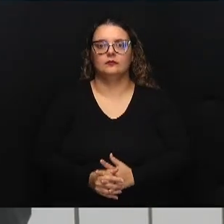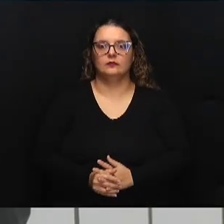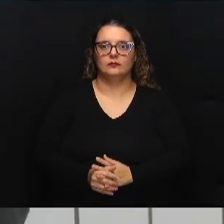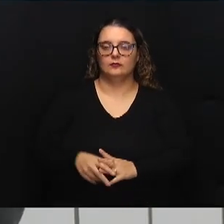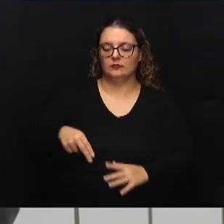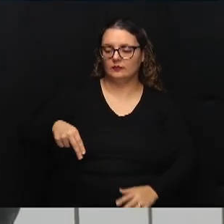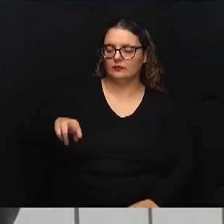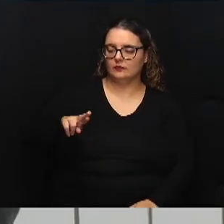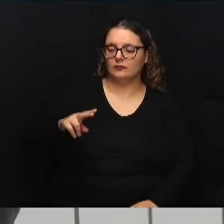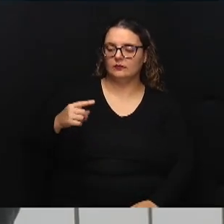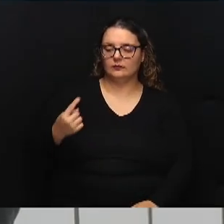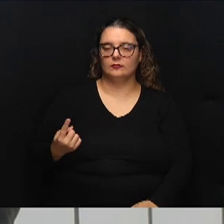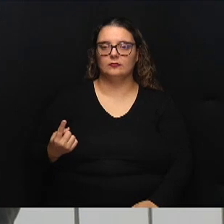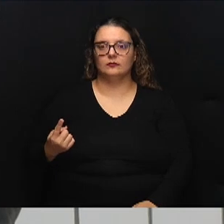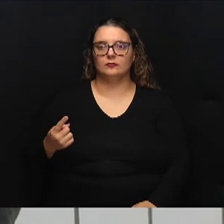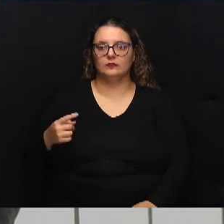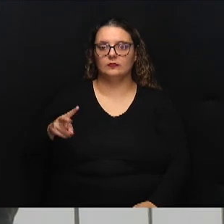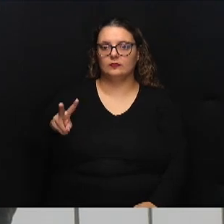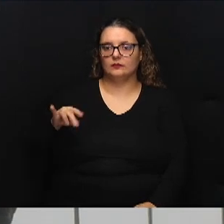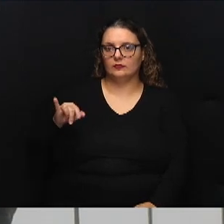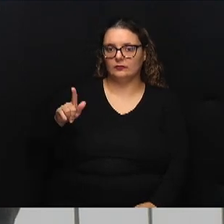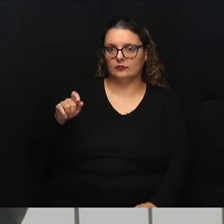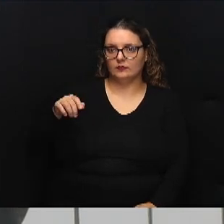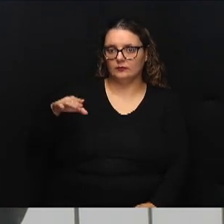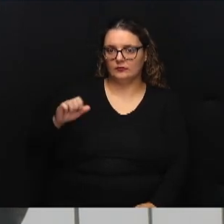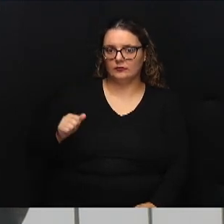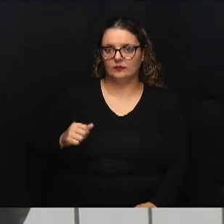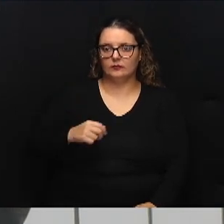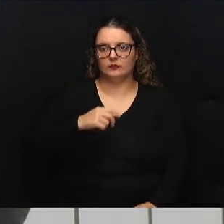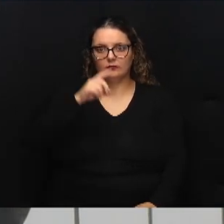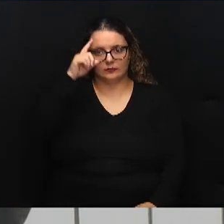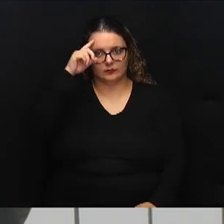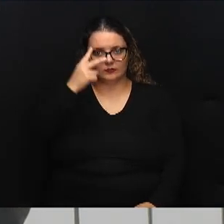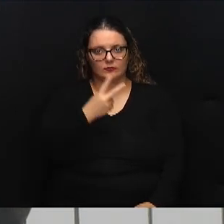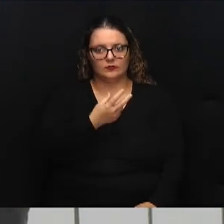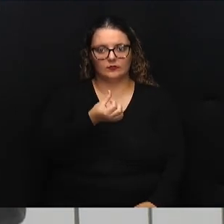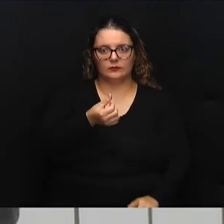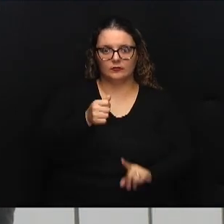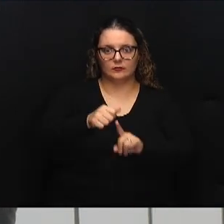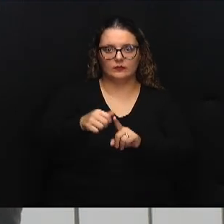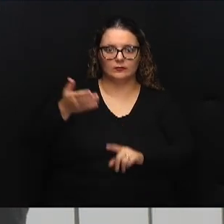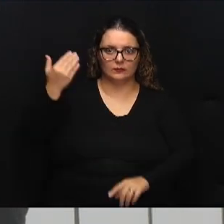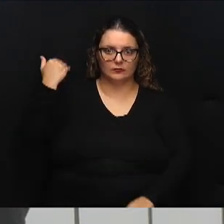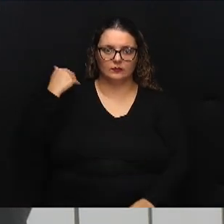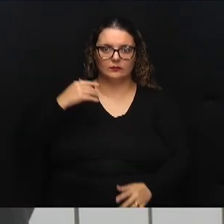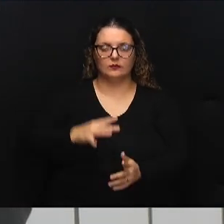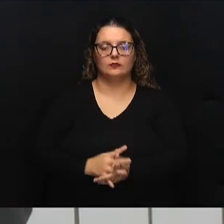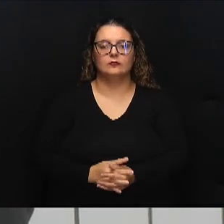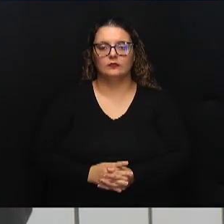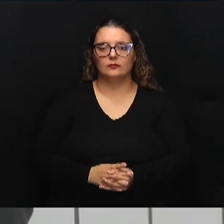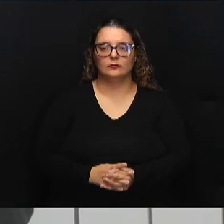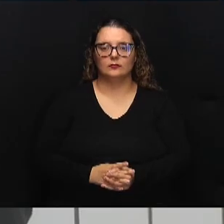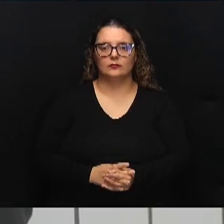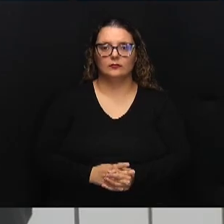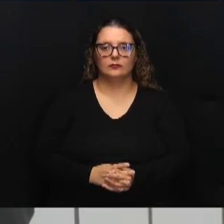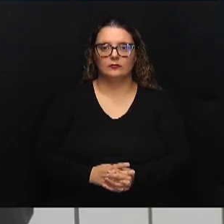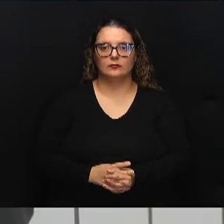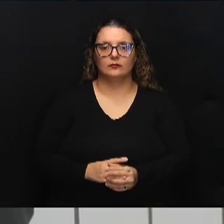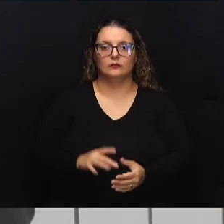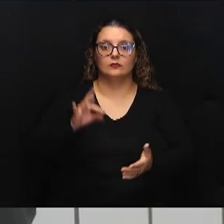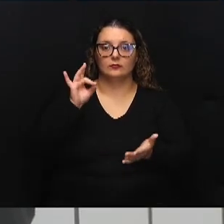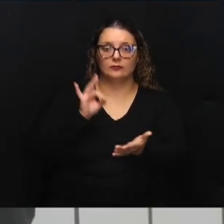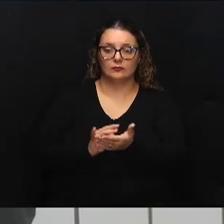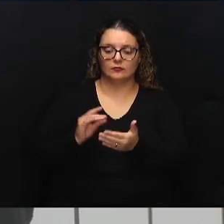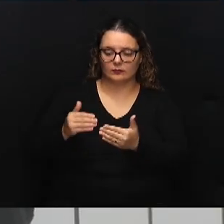com vigência desde o dia 26 do mês passado, só que ela vai valer de fato